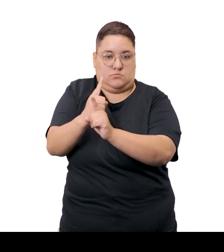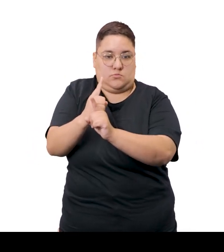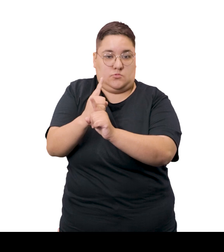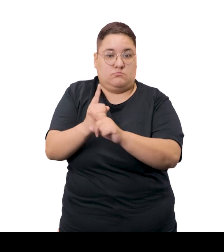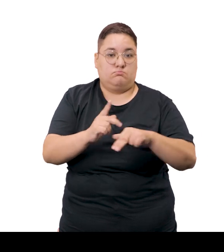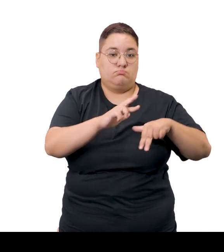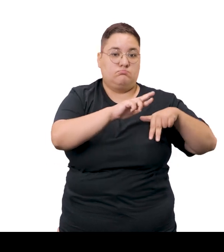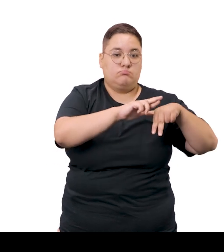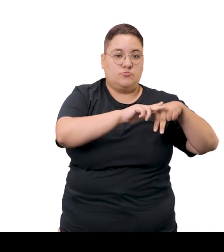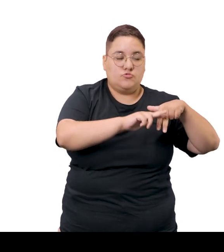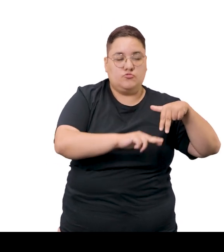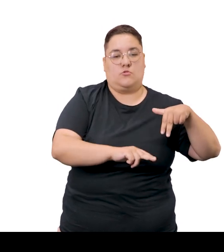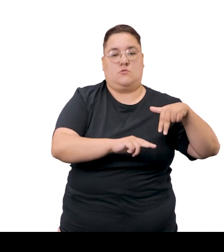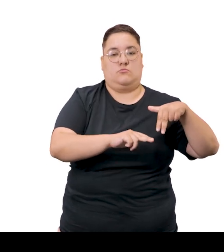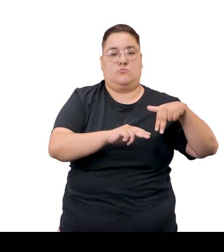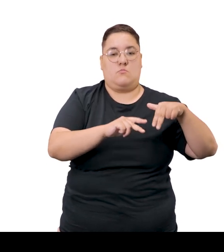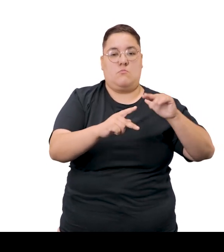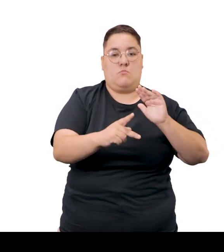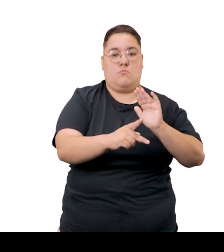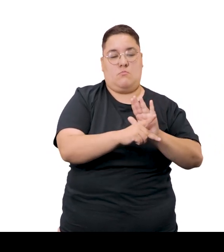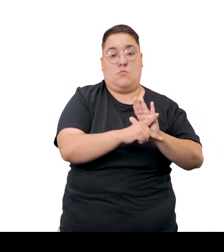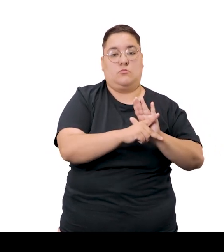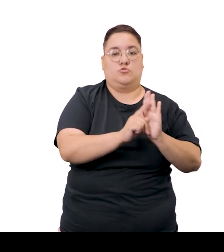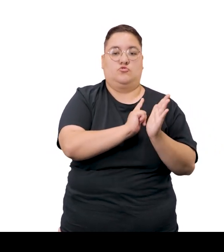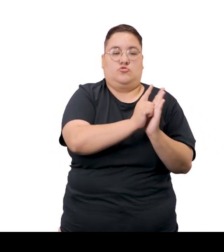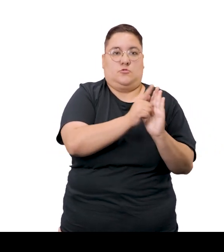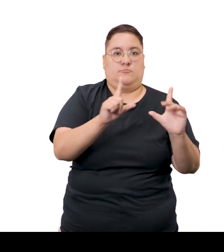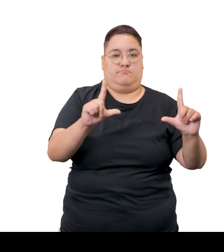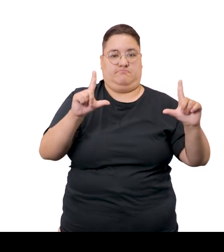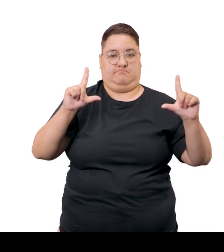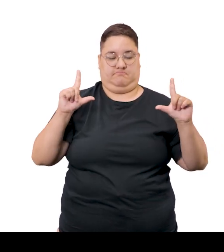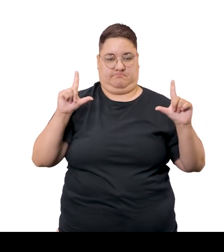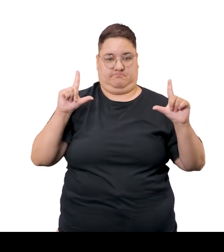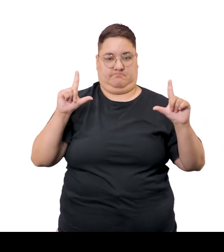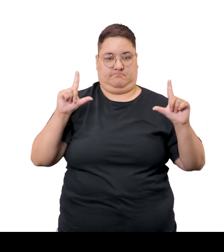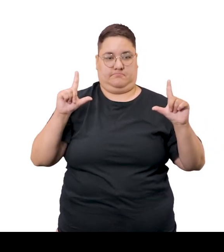encontro com o gênero tradicional da representação, o retrato.